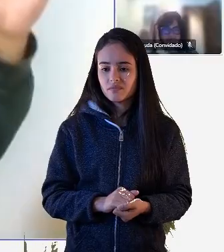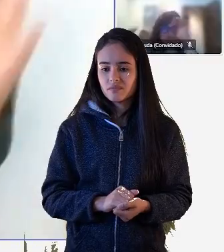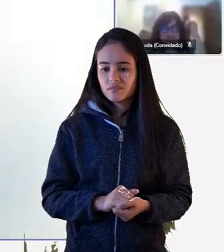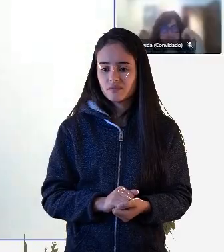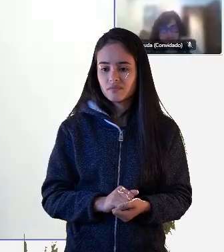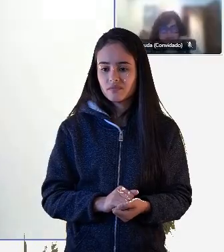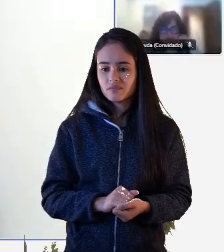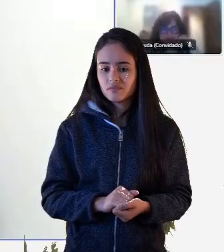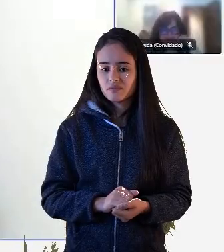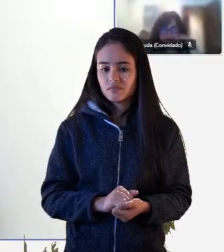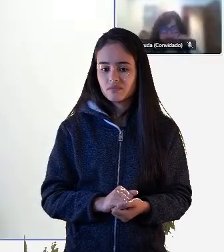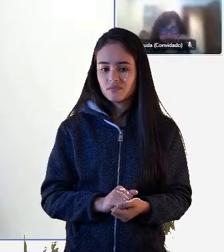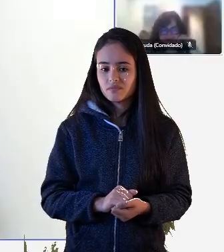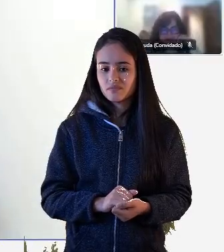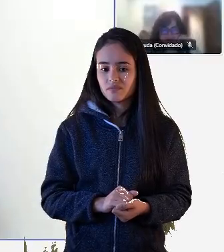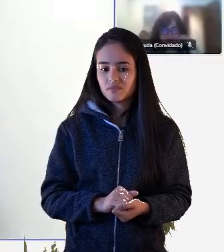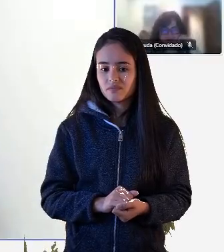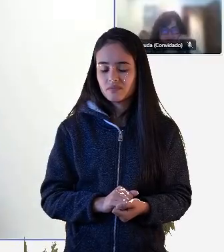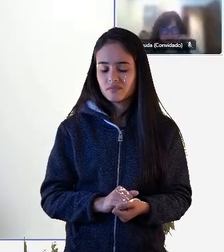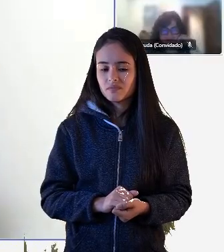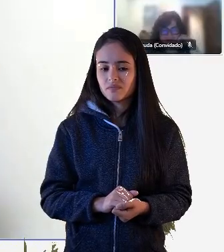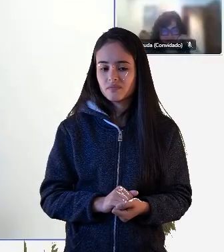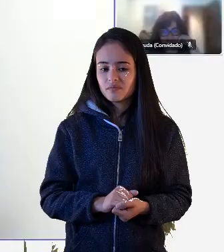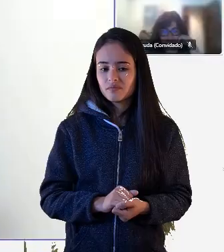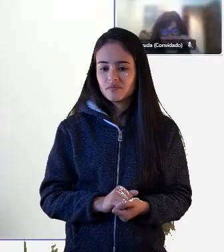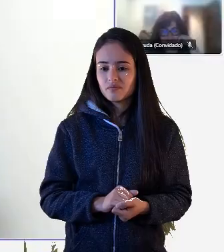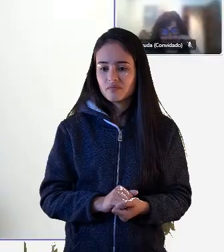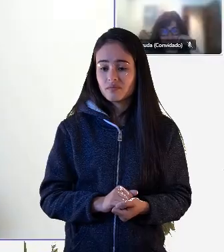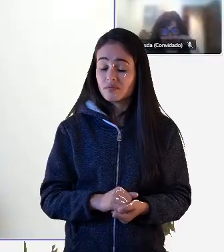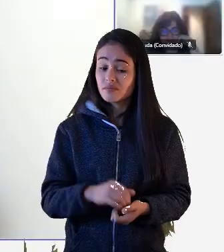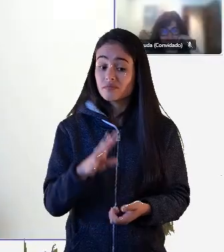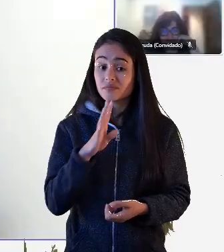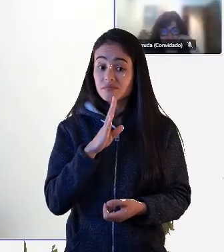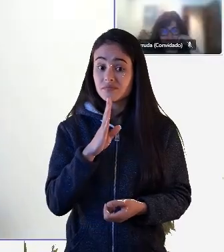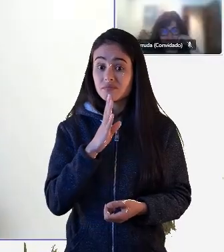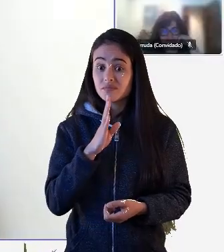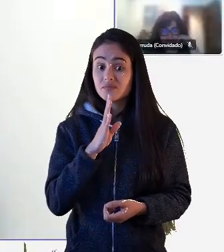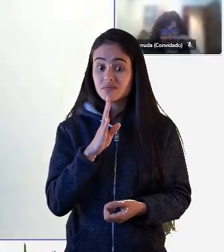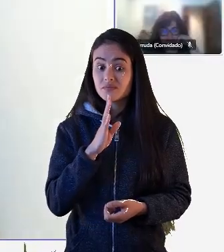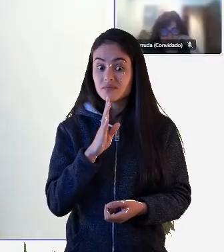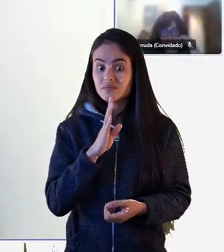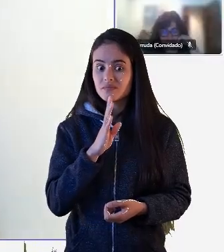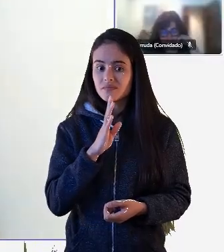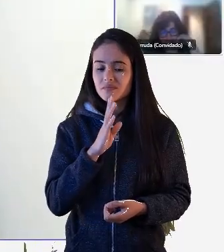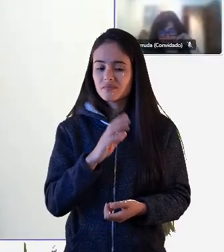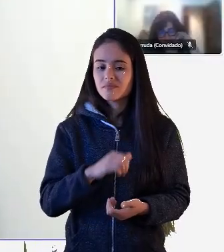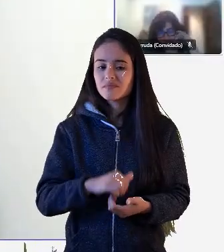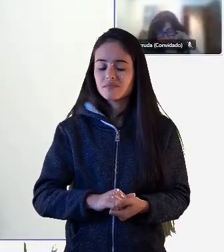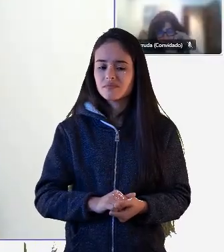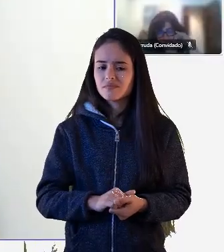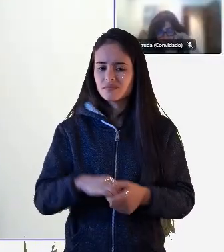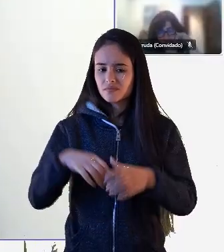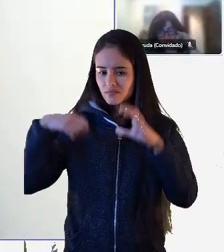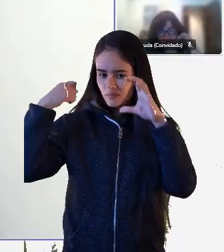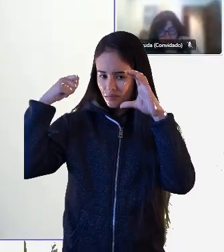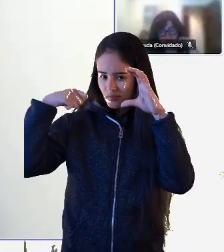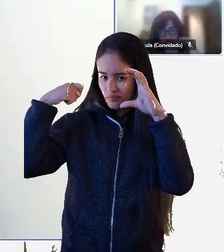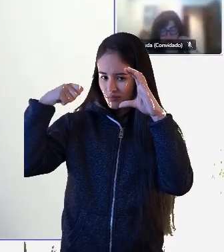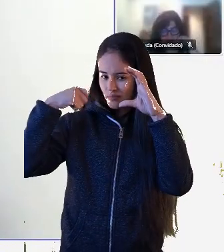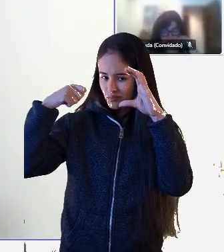essa repercussão, para a feira alcançar mais movimentos negros, mais instituições, para proteger as